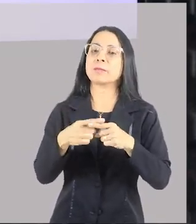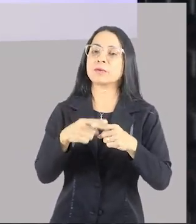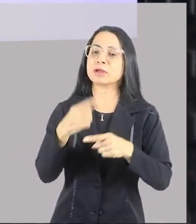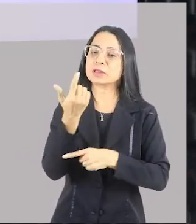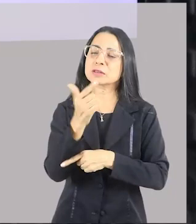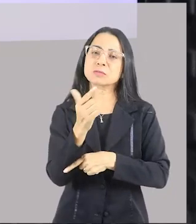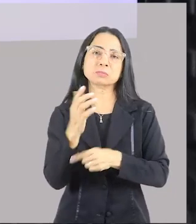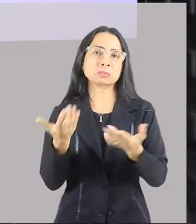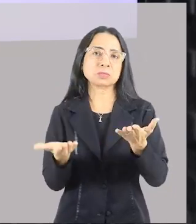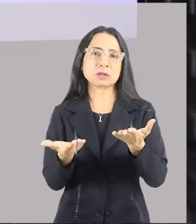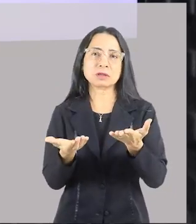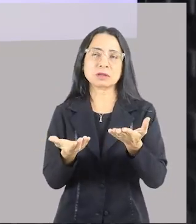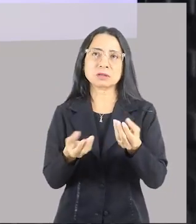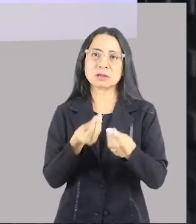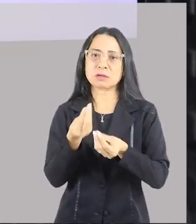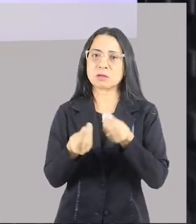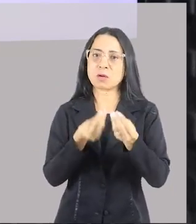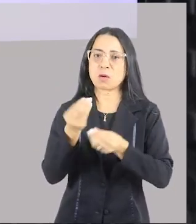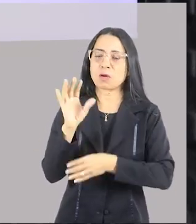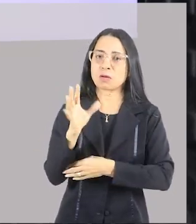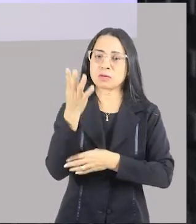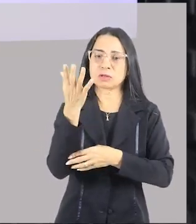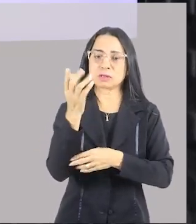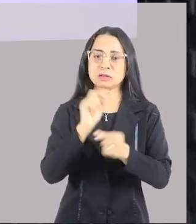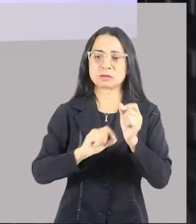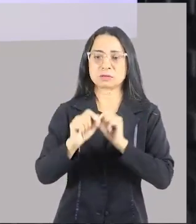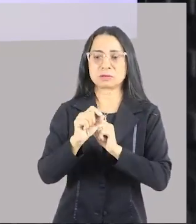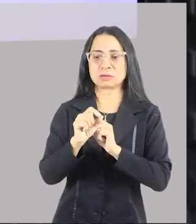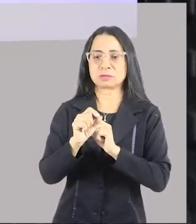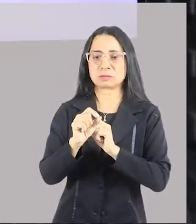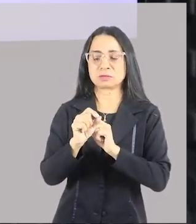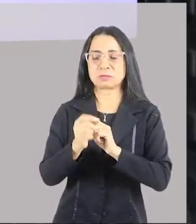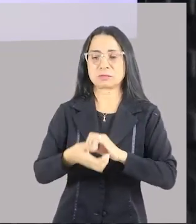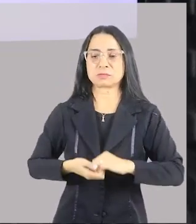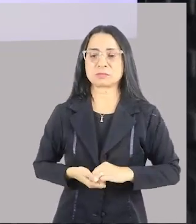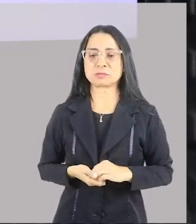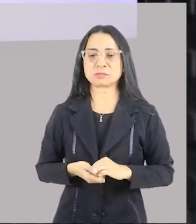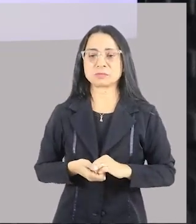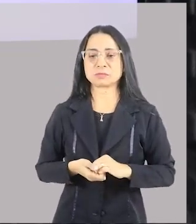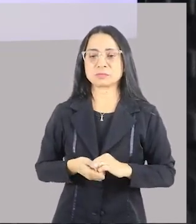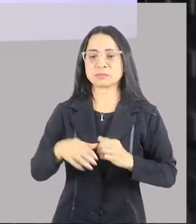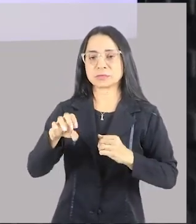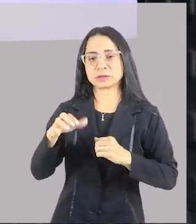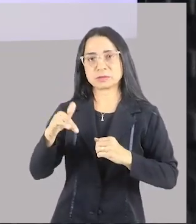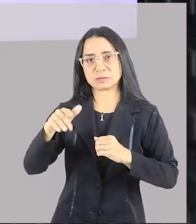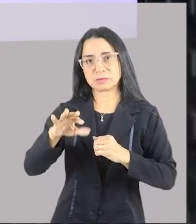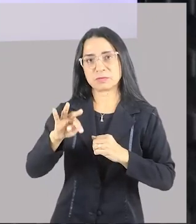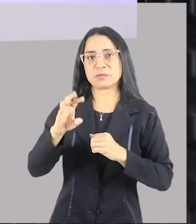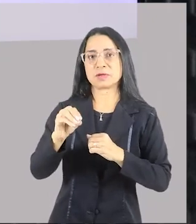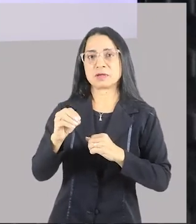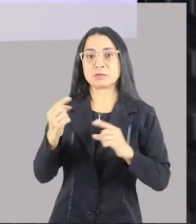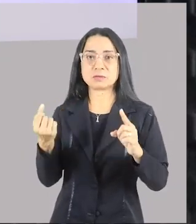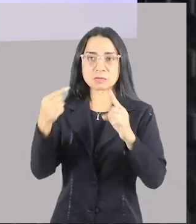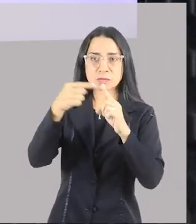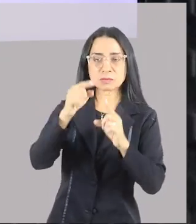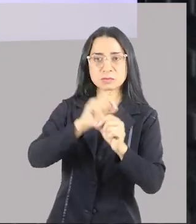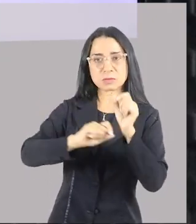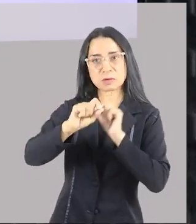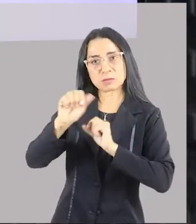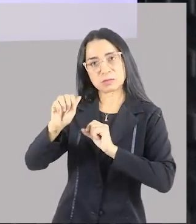efeitos. Quando eu falo de eficácia, eu sempre me remeto aos efeitos desse ato, aos efeitos pretendidos por esse